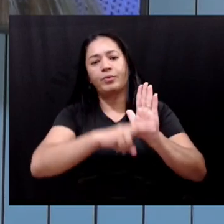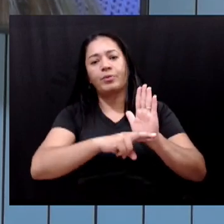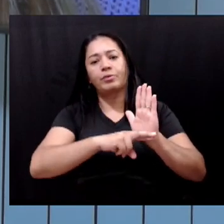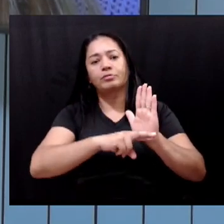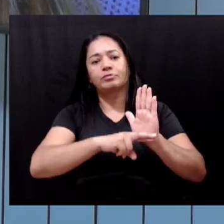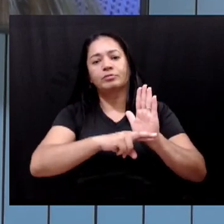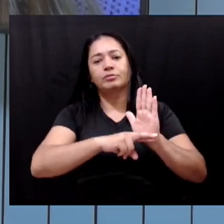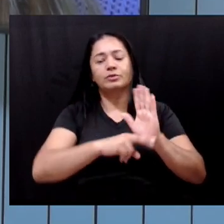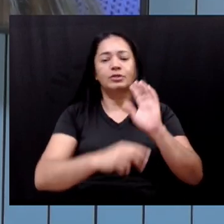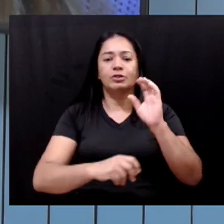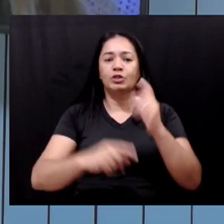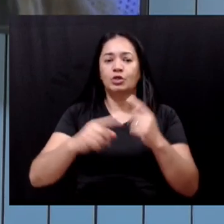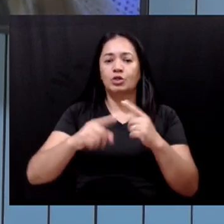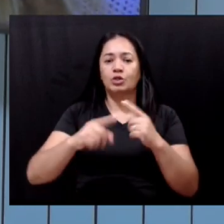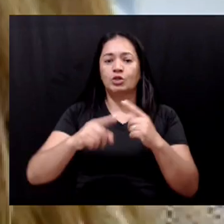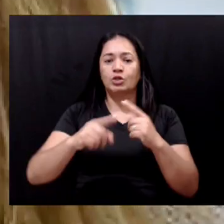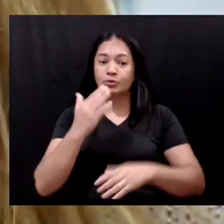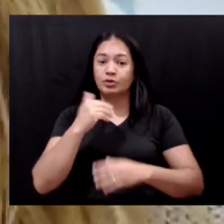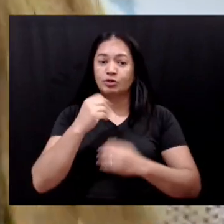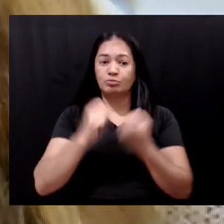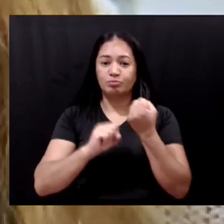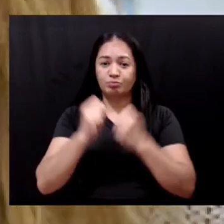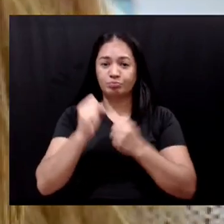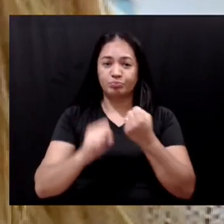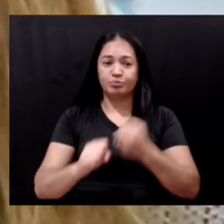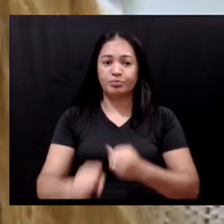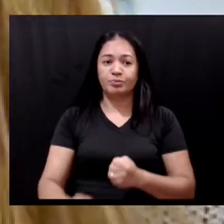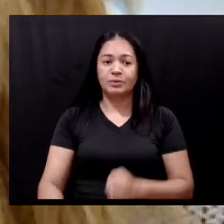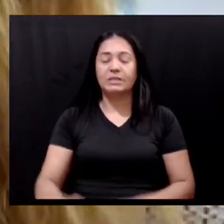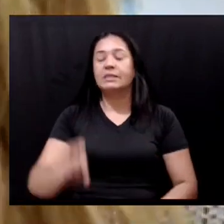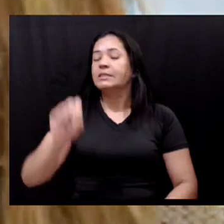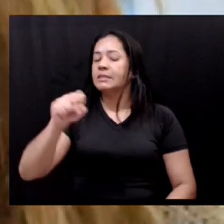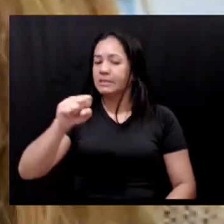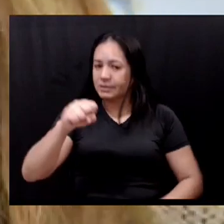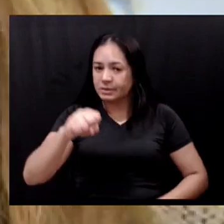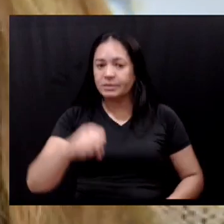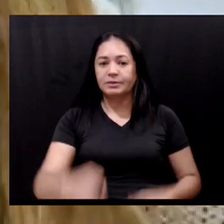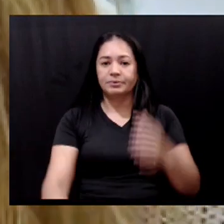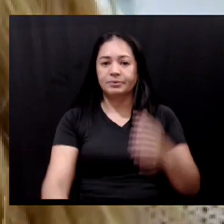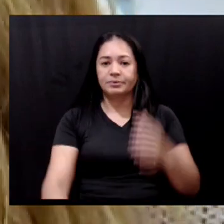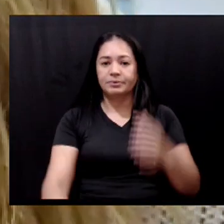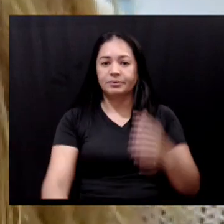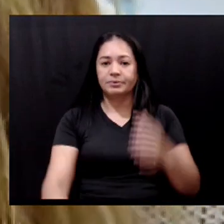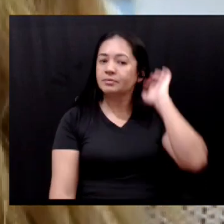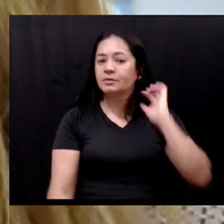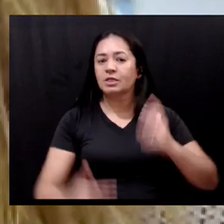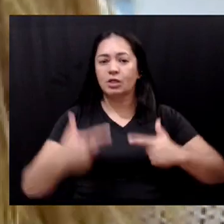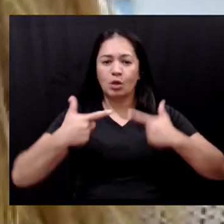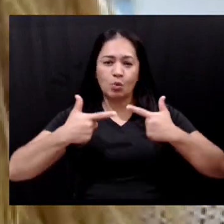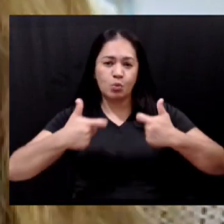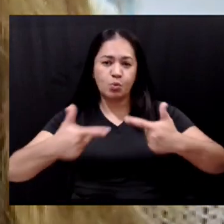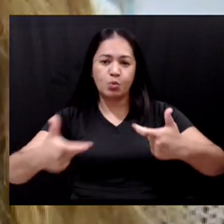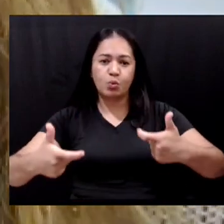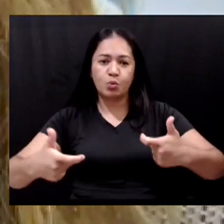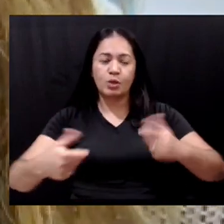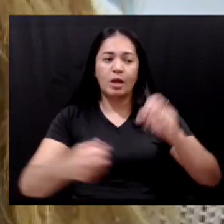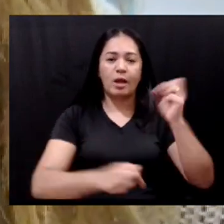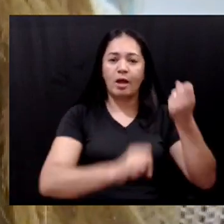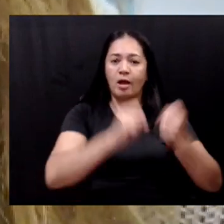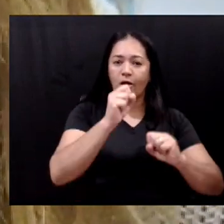ultraprocessados? Sim, acho que existe uma guerra grande, né, entre a indústria, alimentos